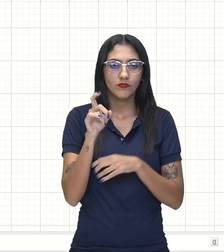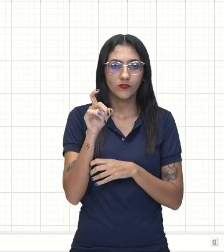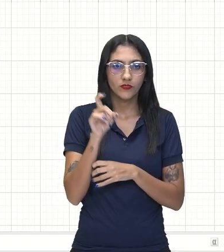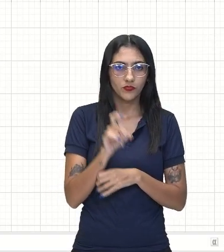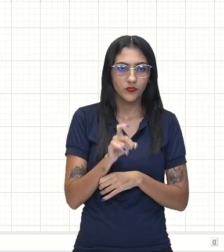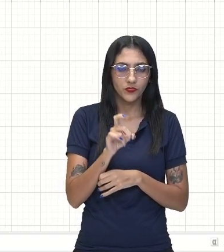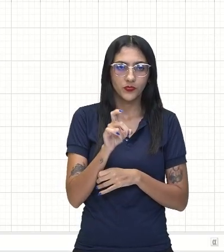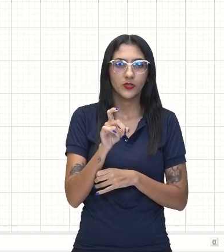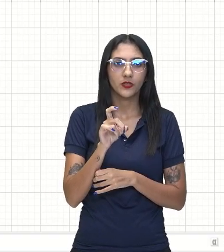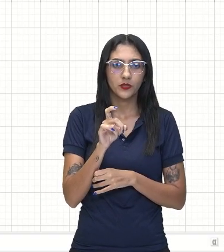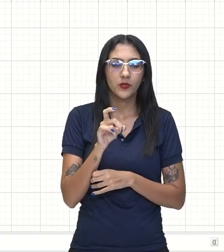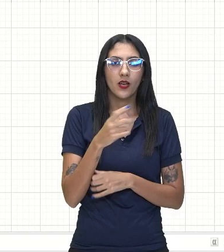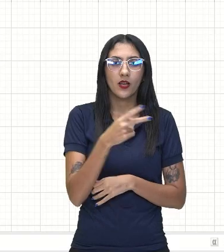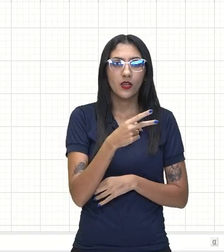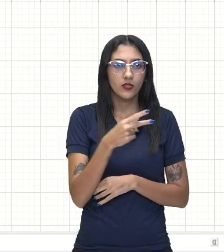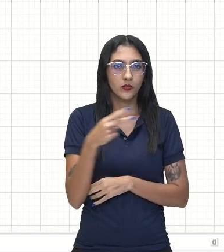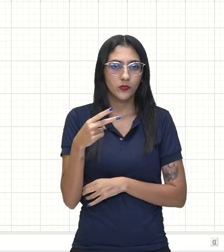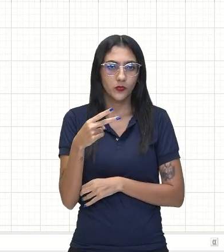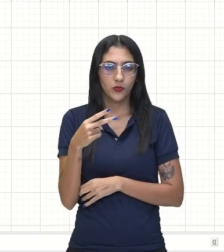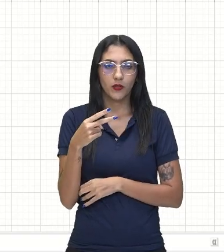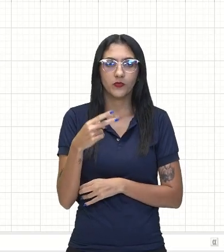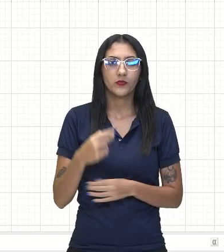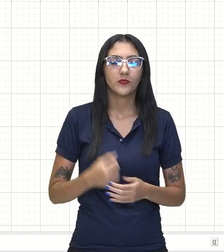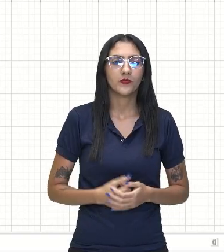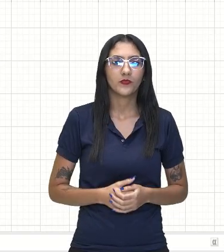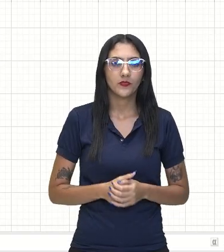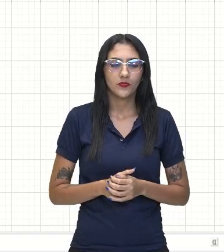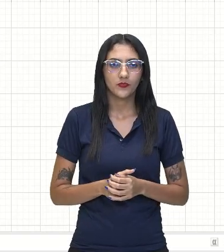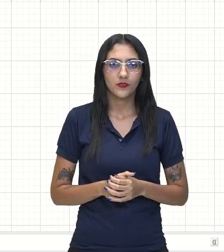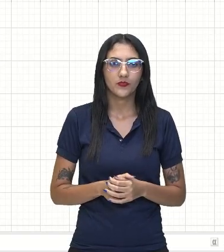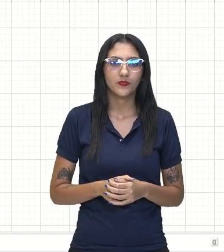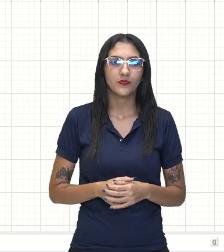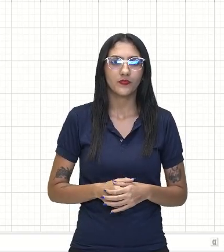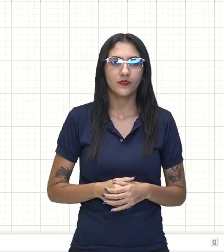f de x é igual a